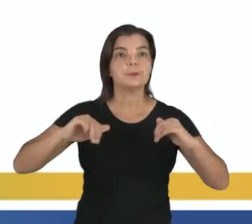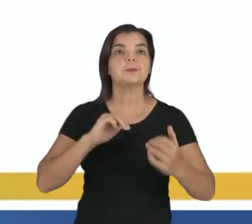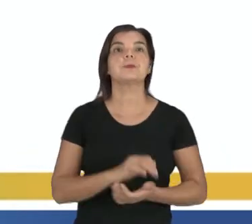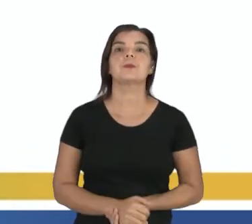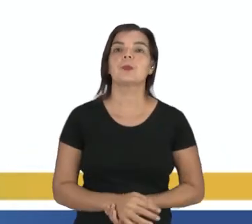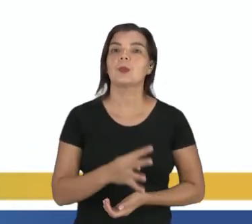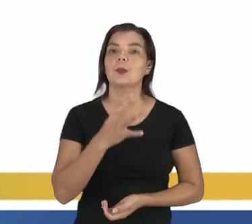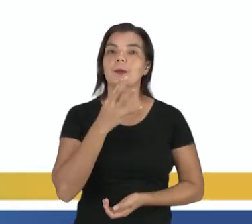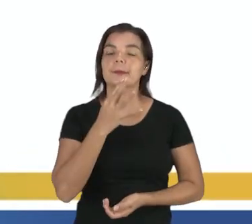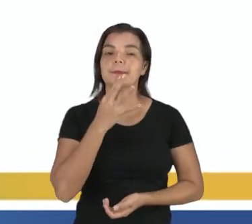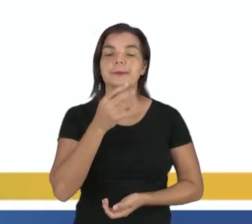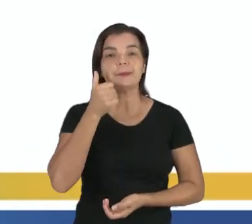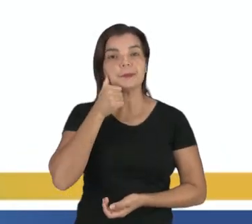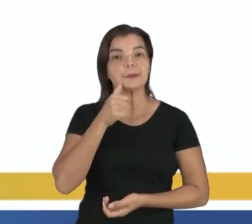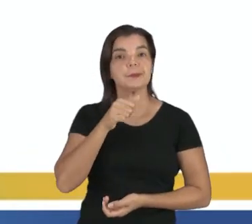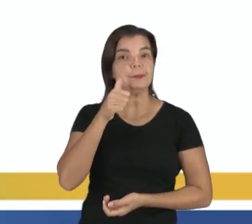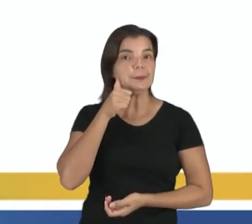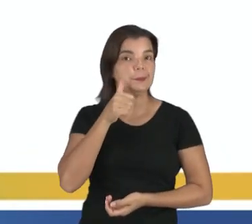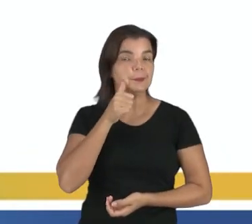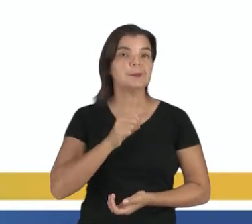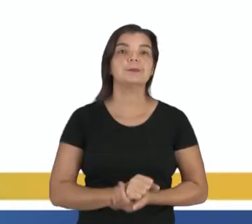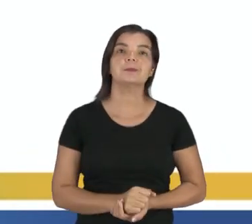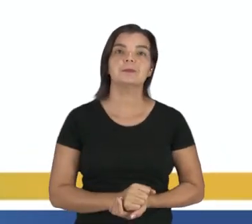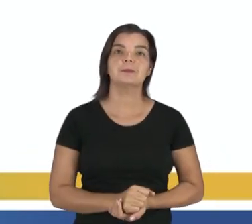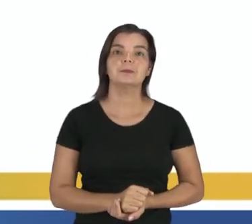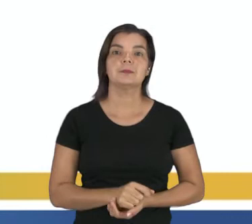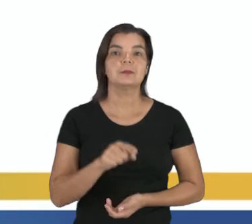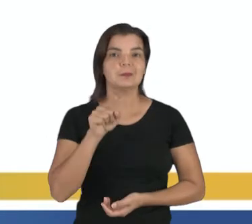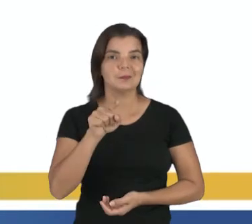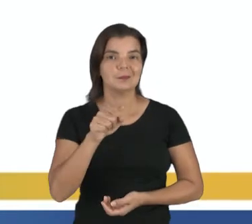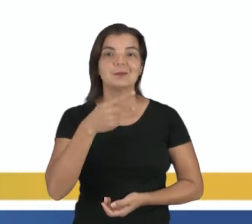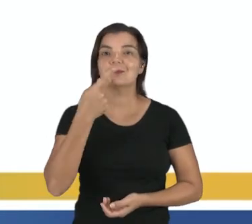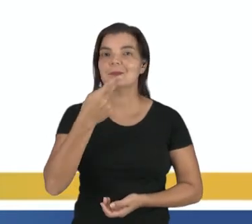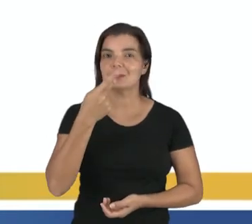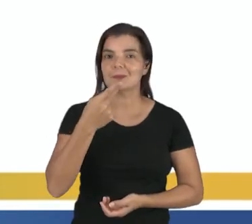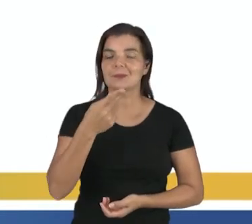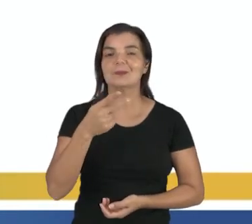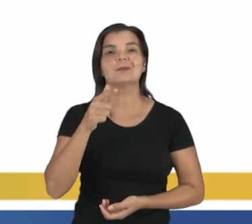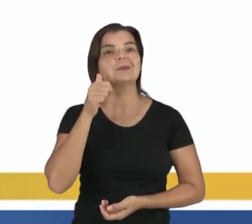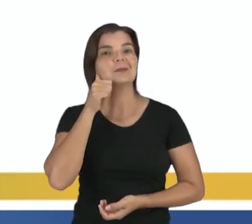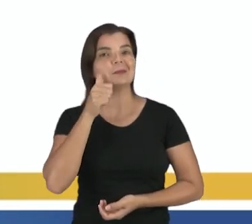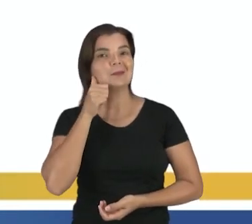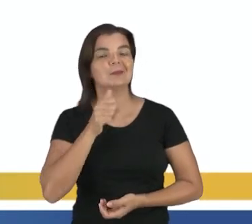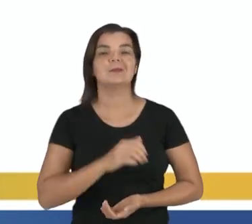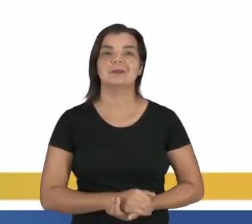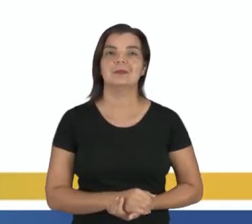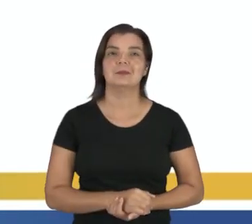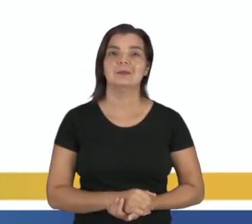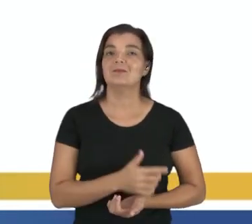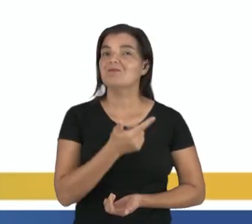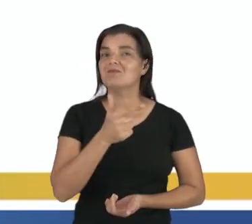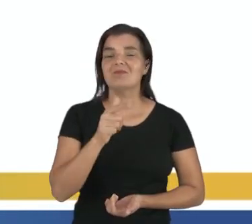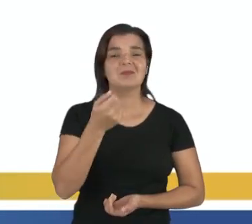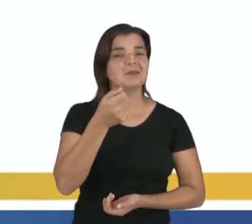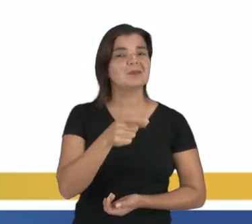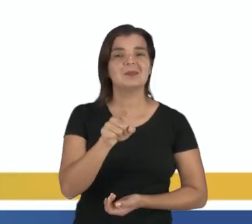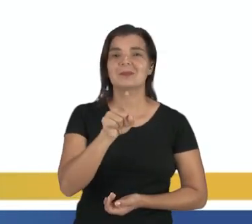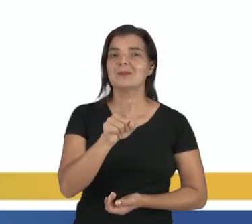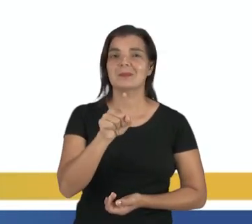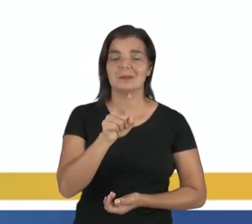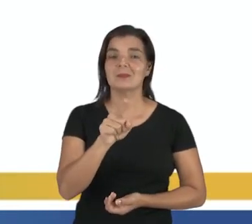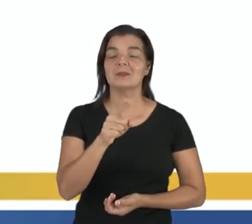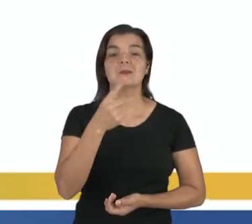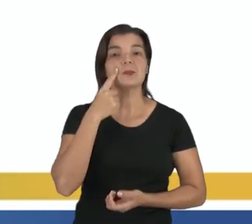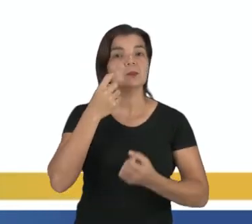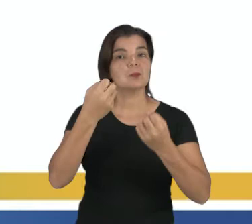essa frase. Conheci a garota. Você falou da garota. Não tem necessidade de